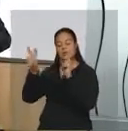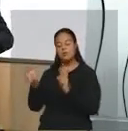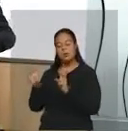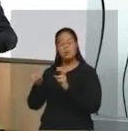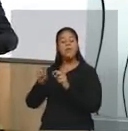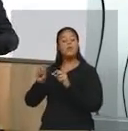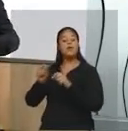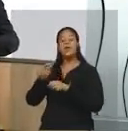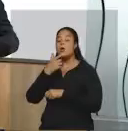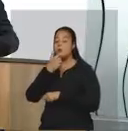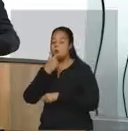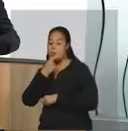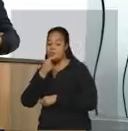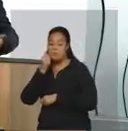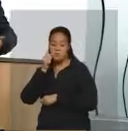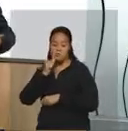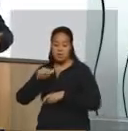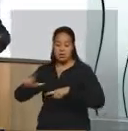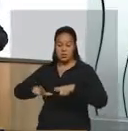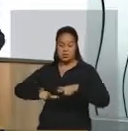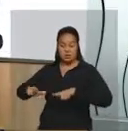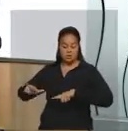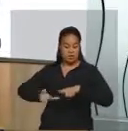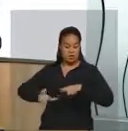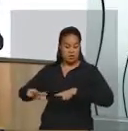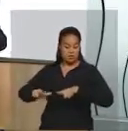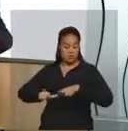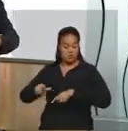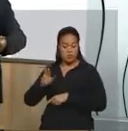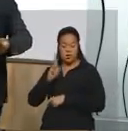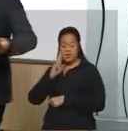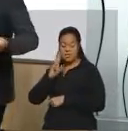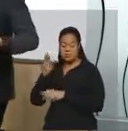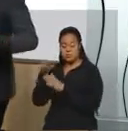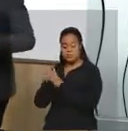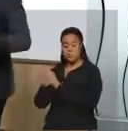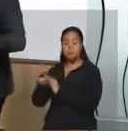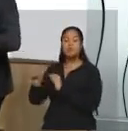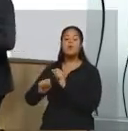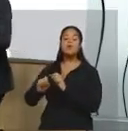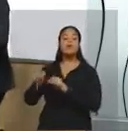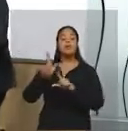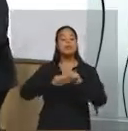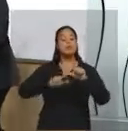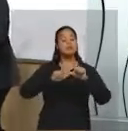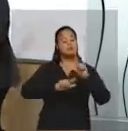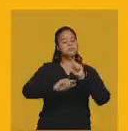trabalhadores. Então, a resposta aqui dessa pergunta é a letra C.